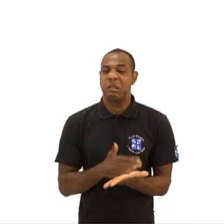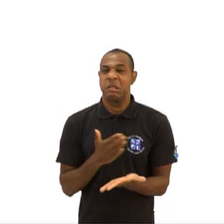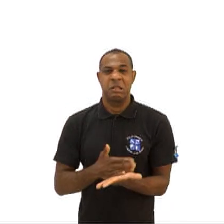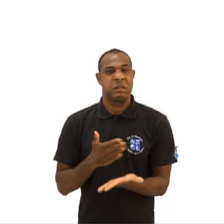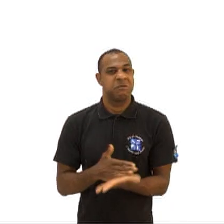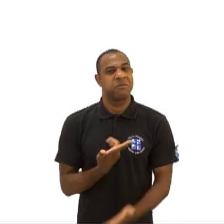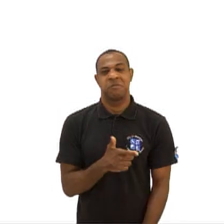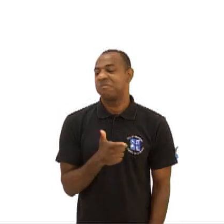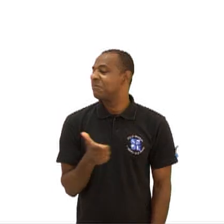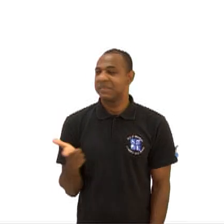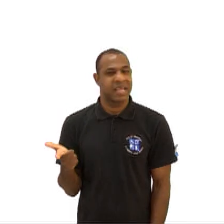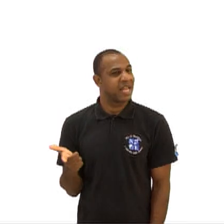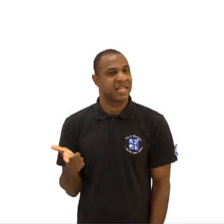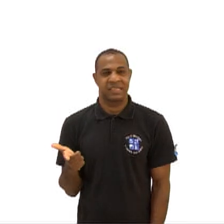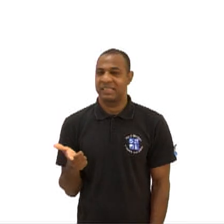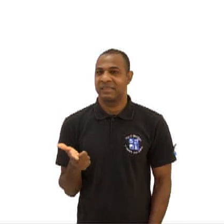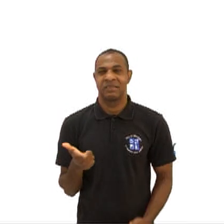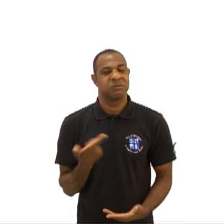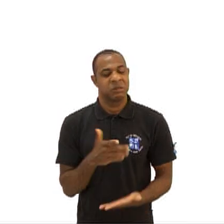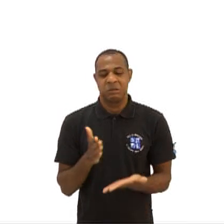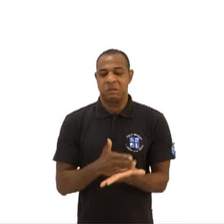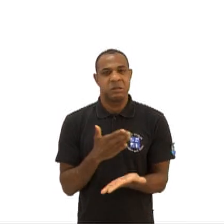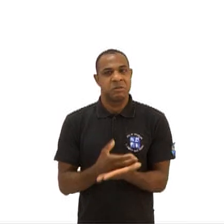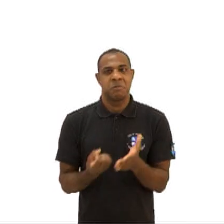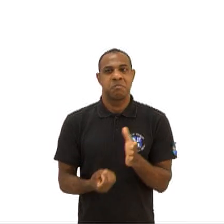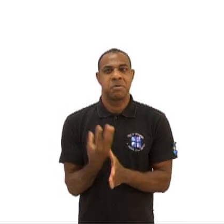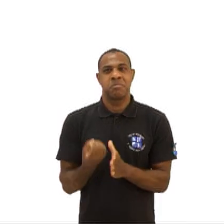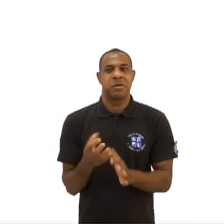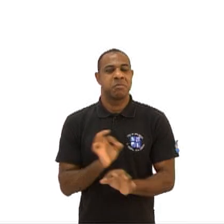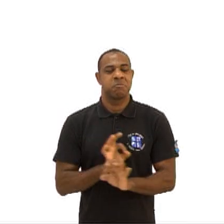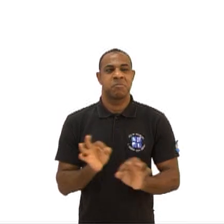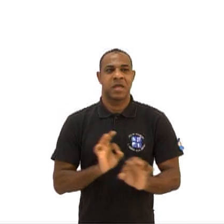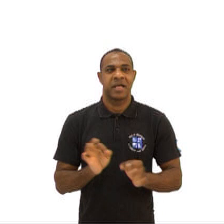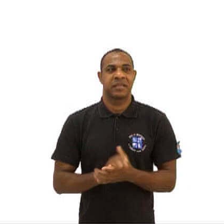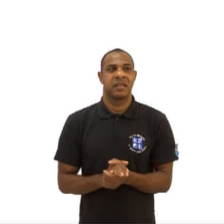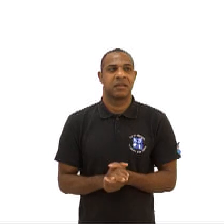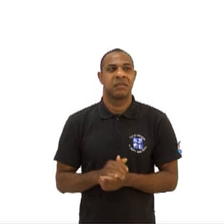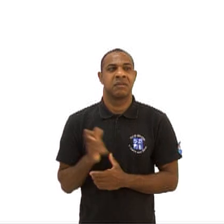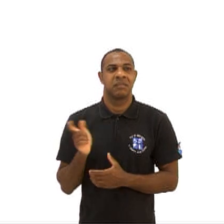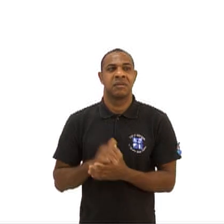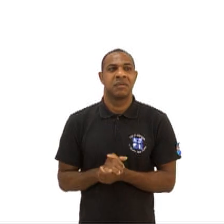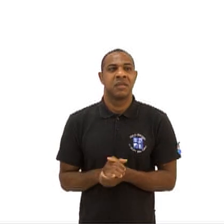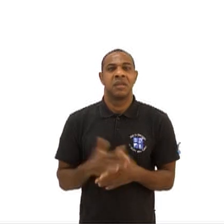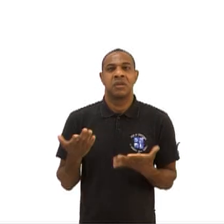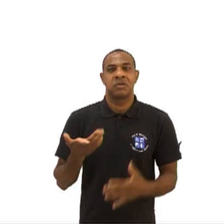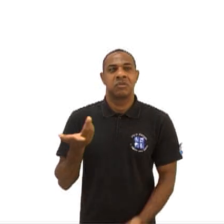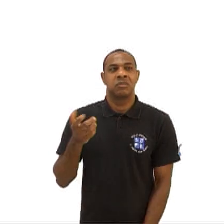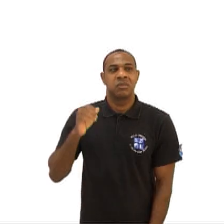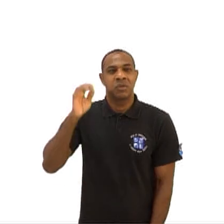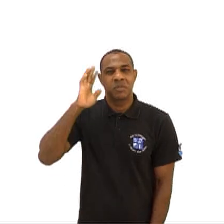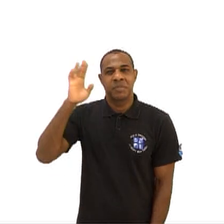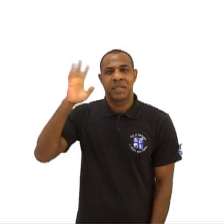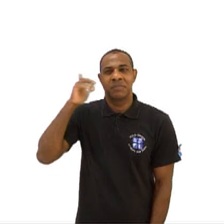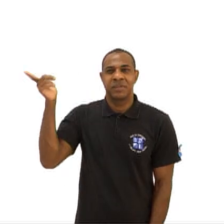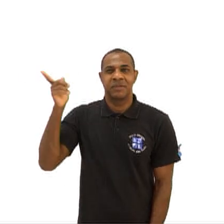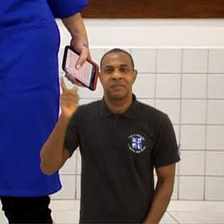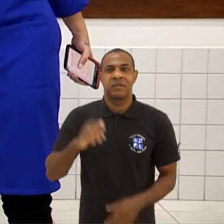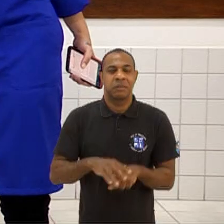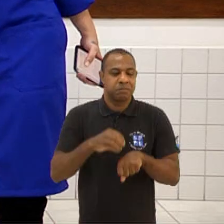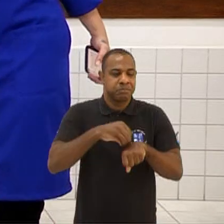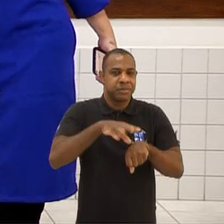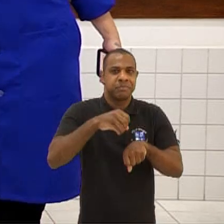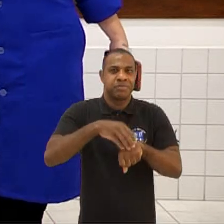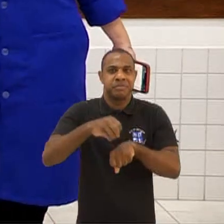vida. Tudo que se sabe sobre a filosofia de Tales e o pensamento dele foi passado pelo seu discípulo Diógenes Laércio. Se